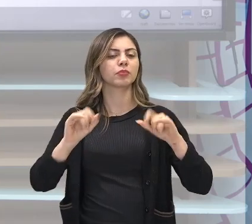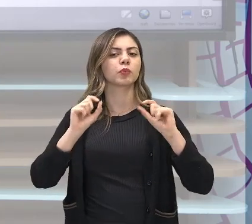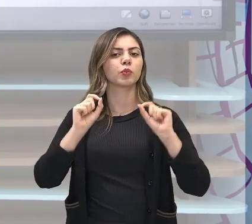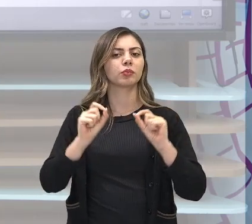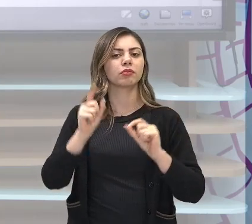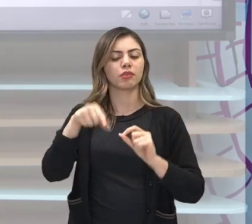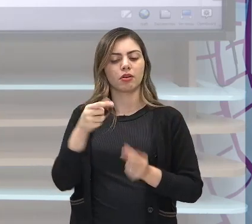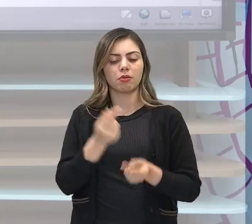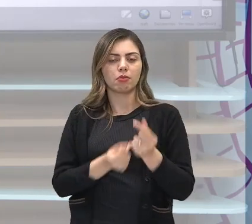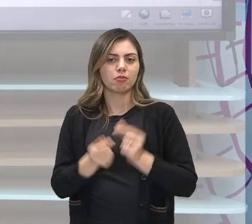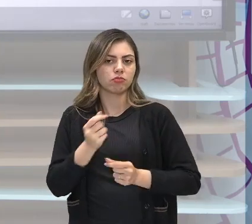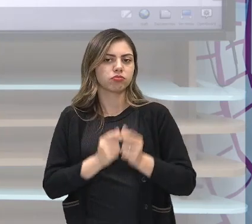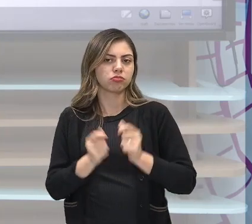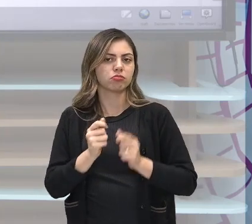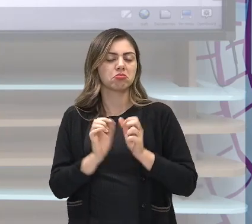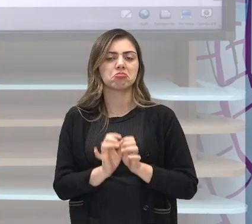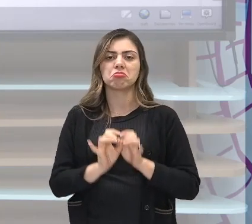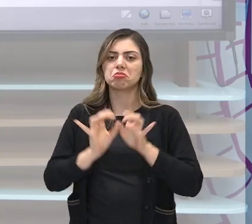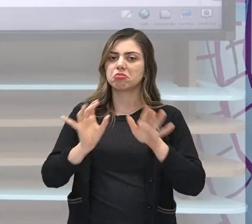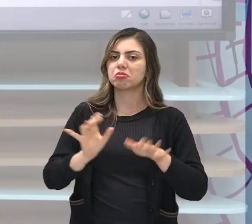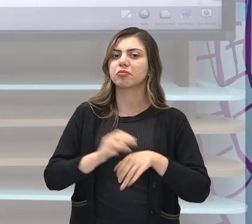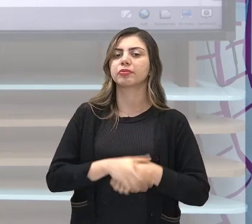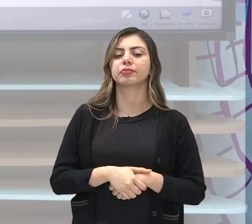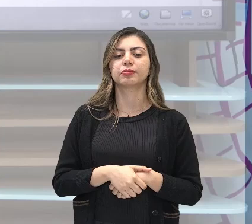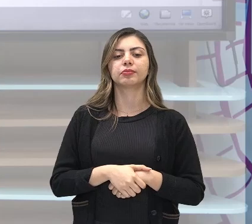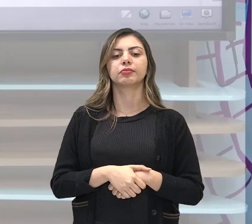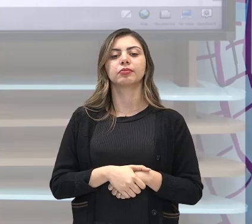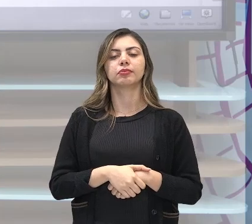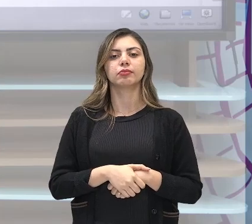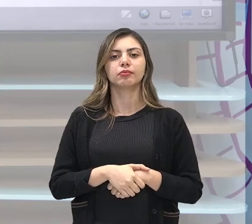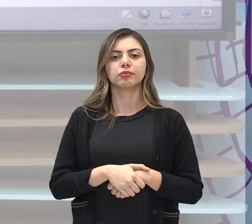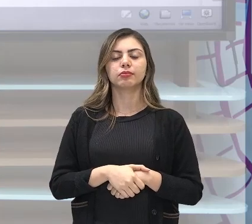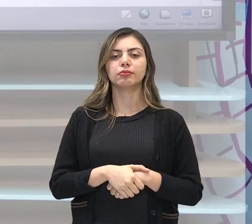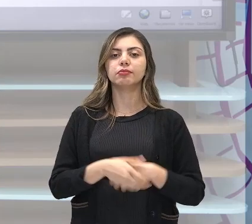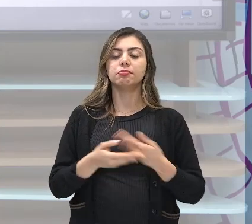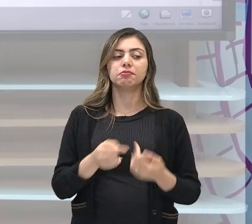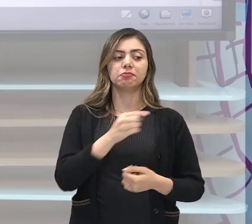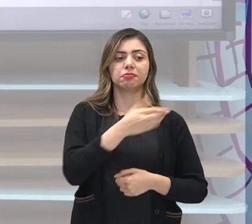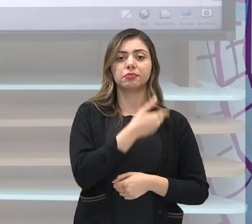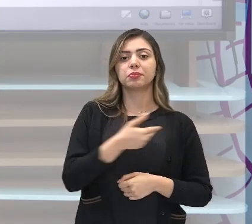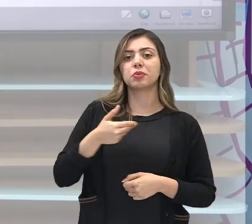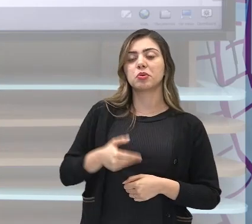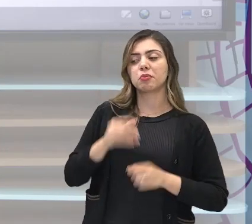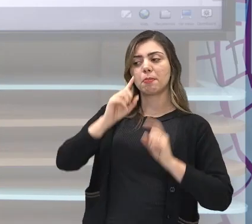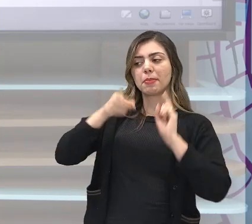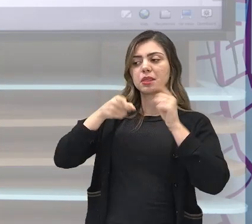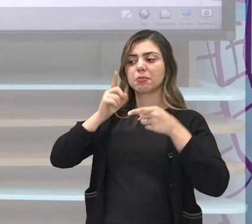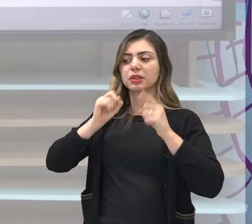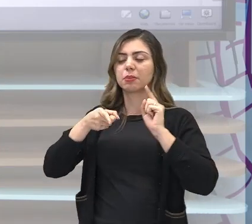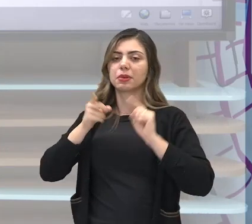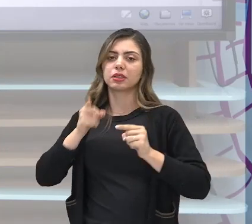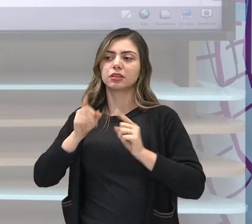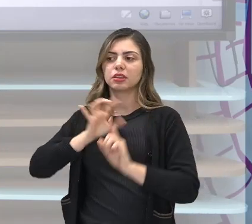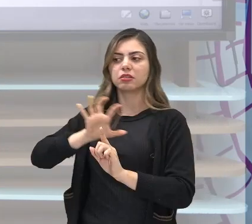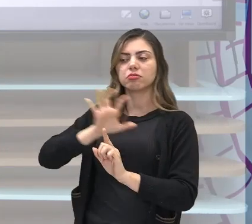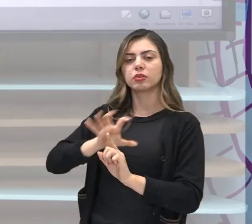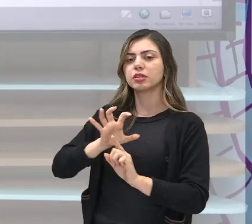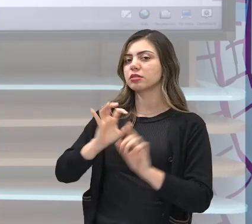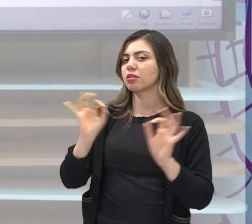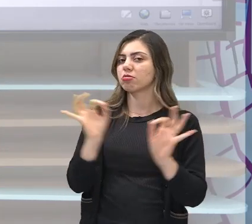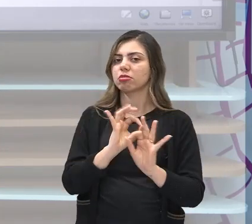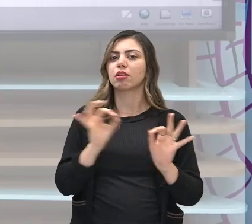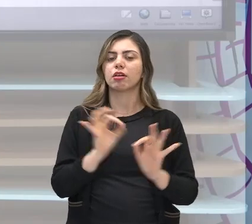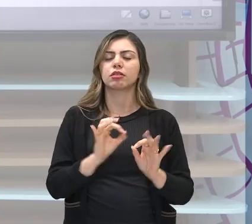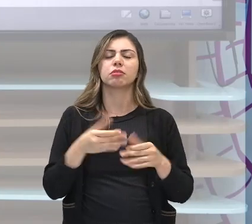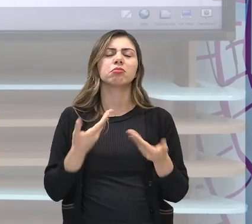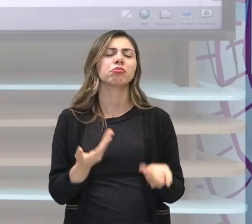economia livre, pregar a não ação estatal, a não intervenção do Estado.